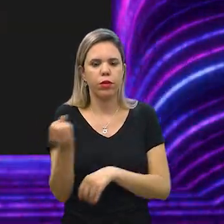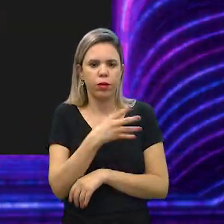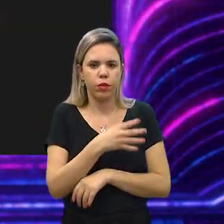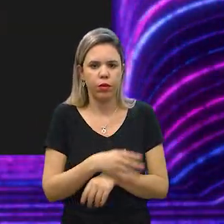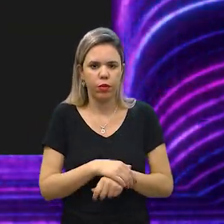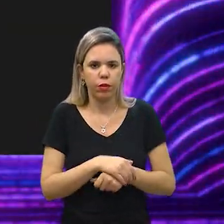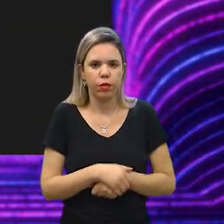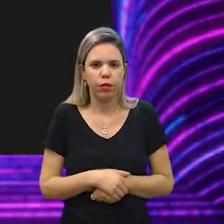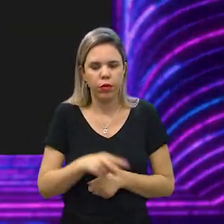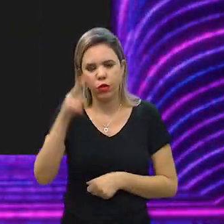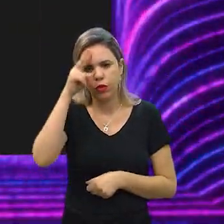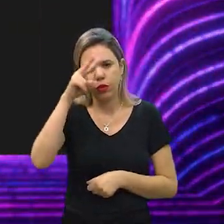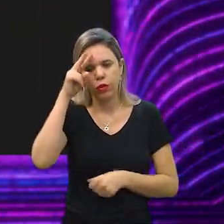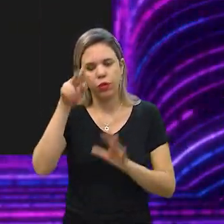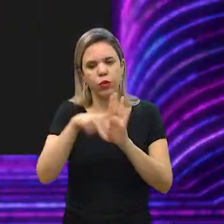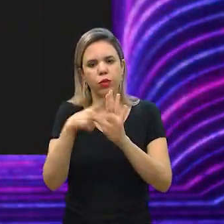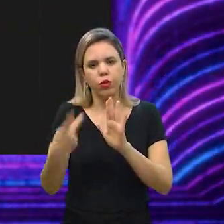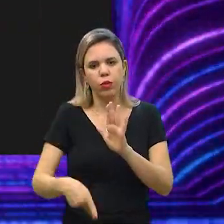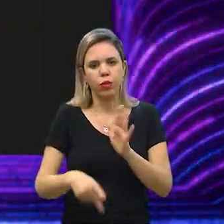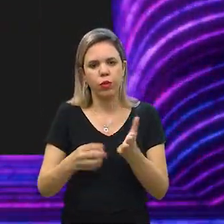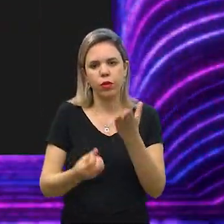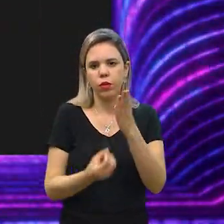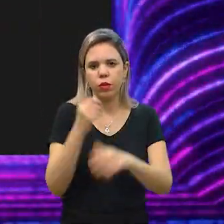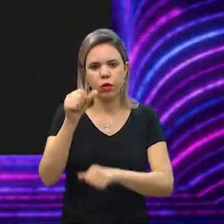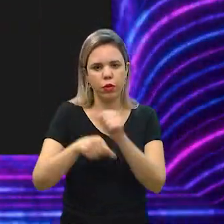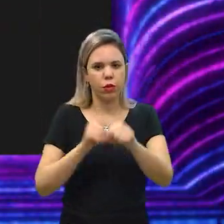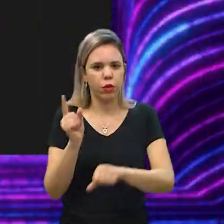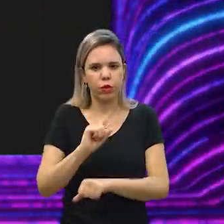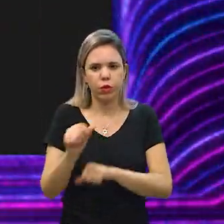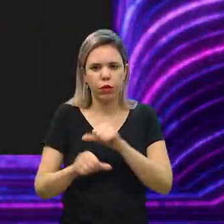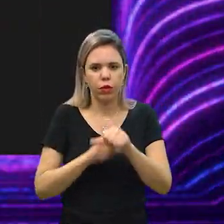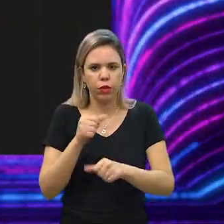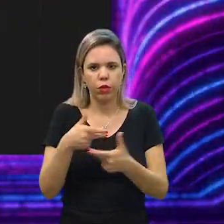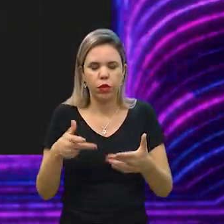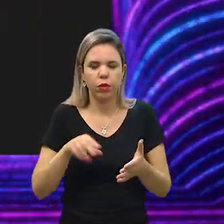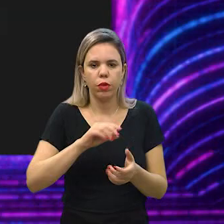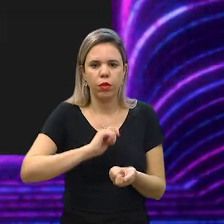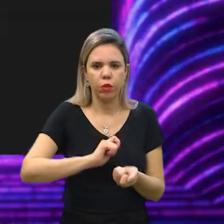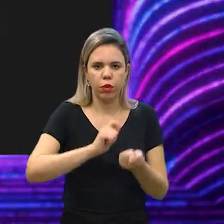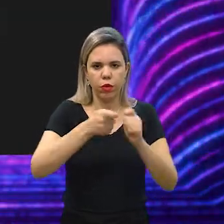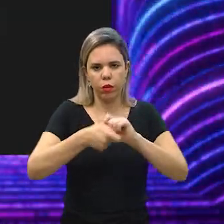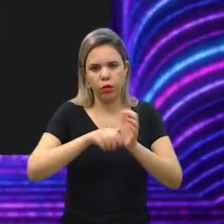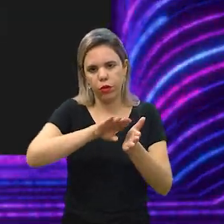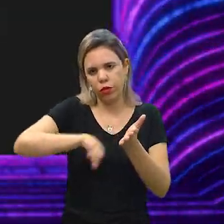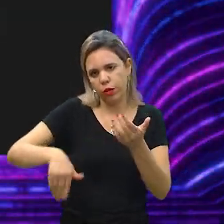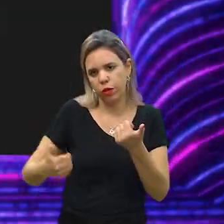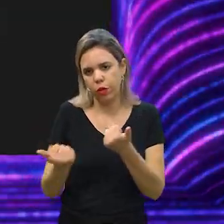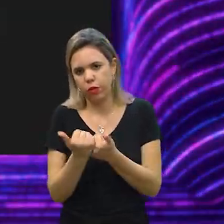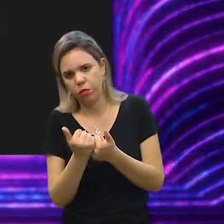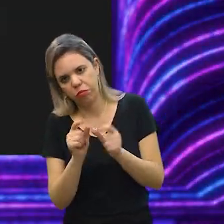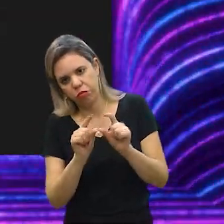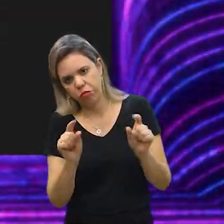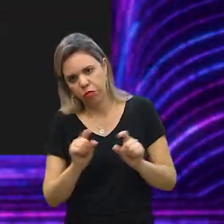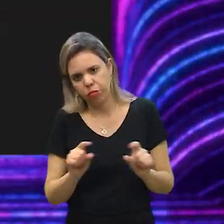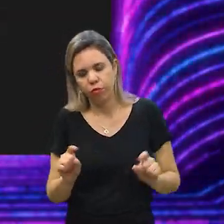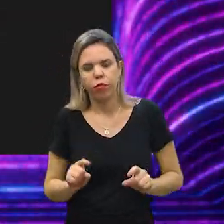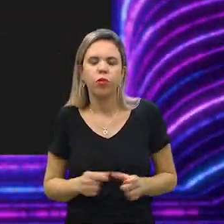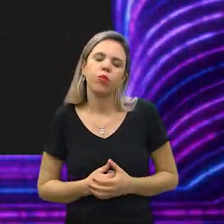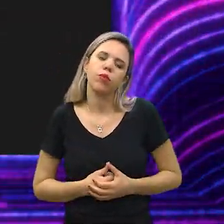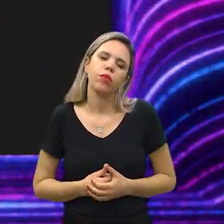novo. E a história em si, a essência dela não mudou. Eu só retirei algumas partes, pequenas